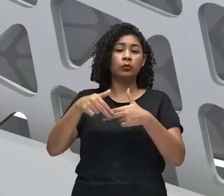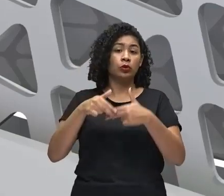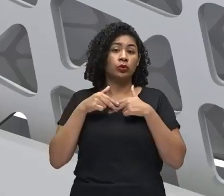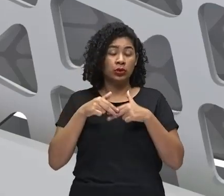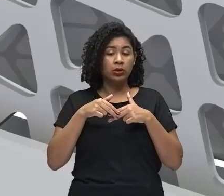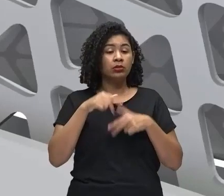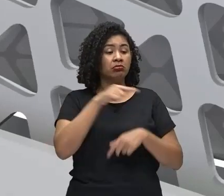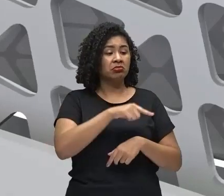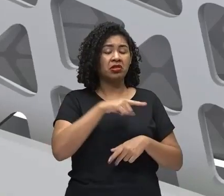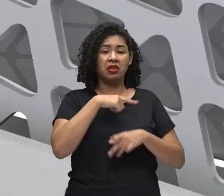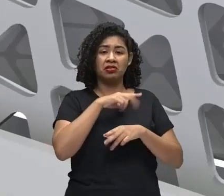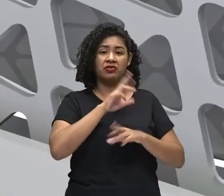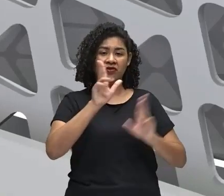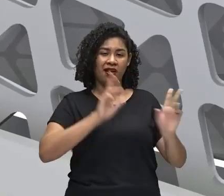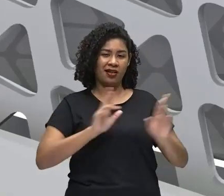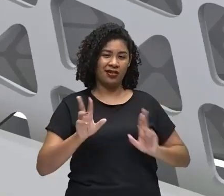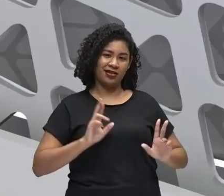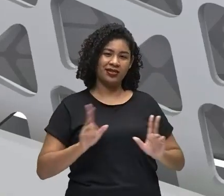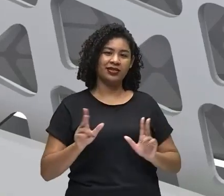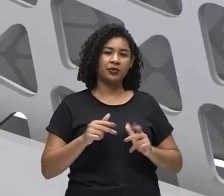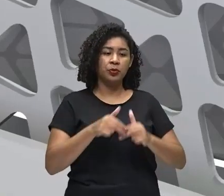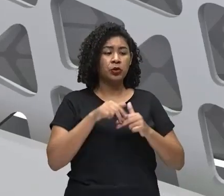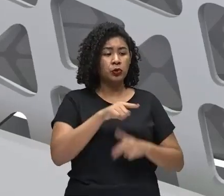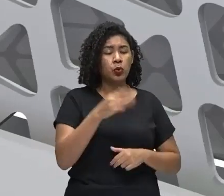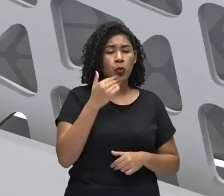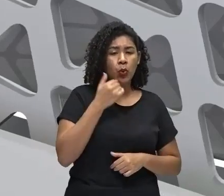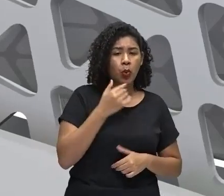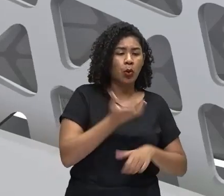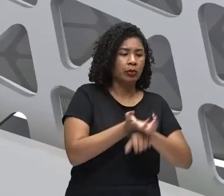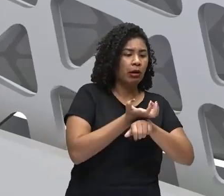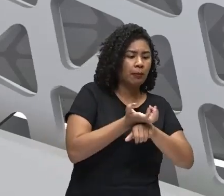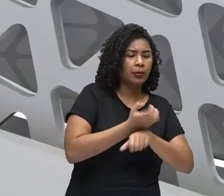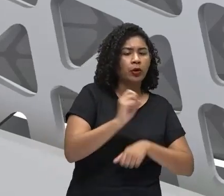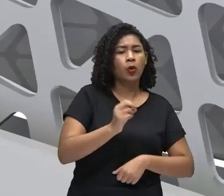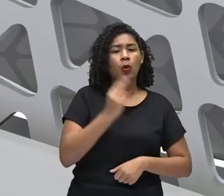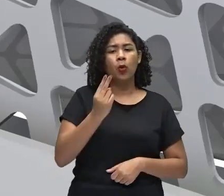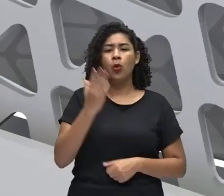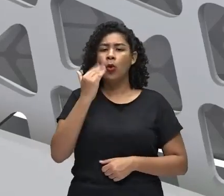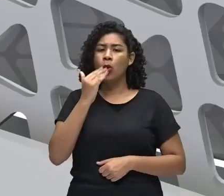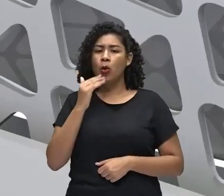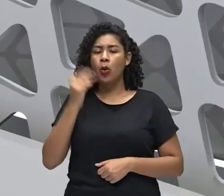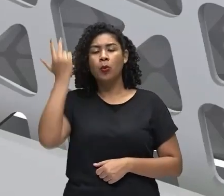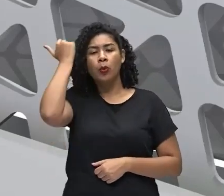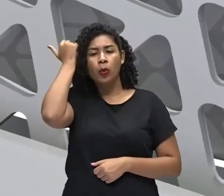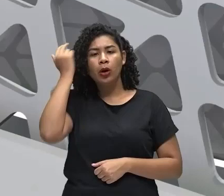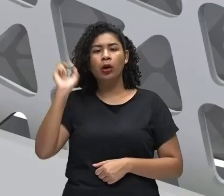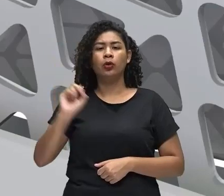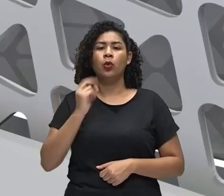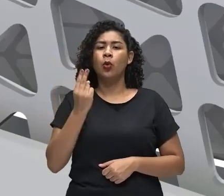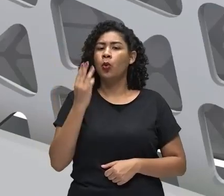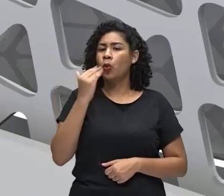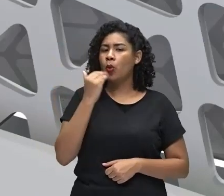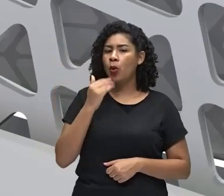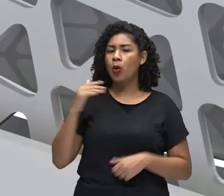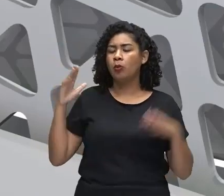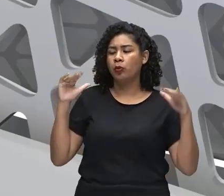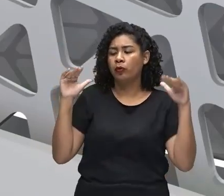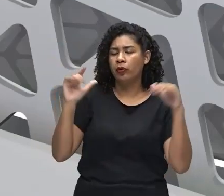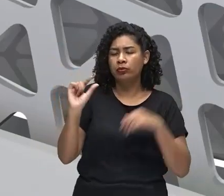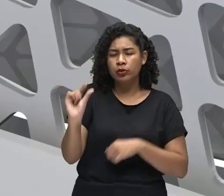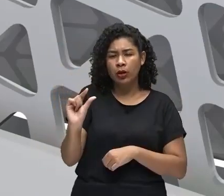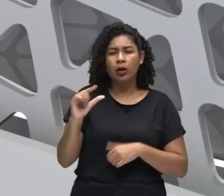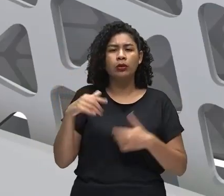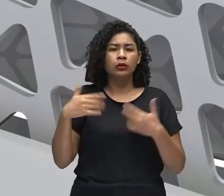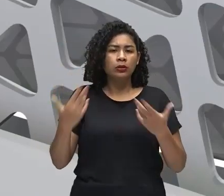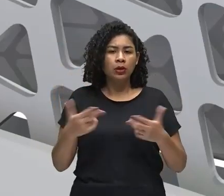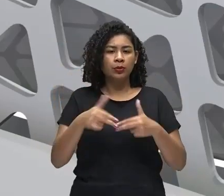já está bagunçando ali essa cadeia alimentar. Ele pode comer tanto um capim quanto um coelho ou uma pequena ave, né? Então ele já está